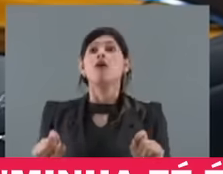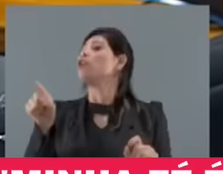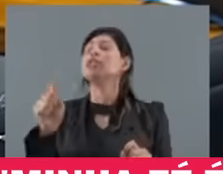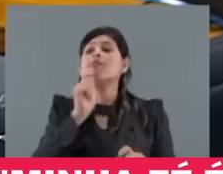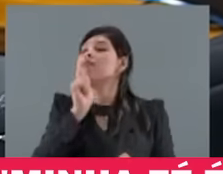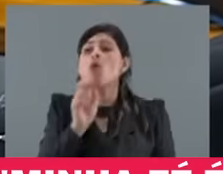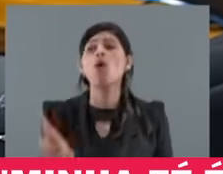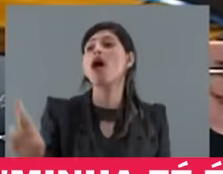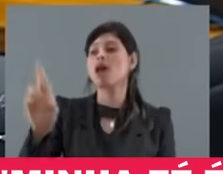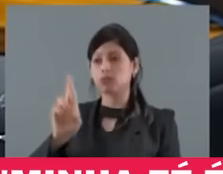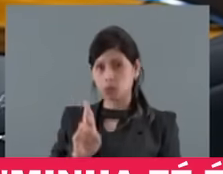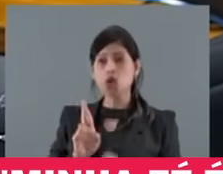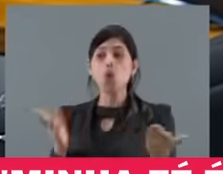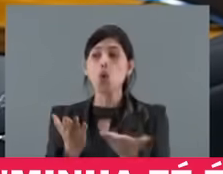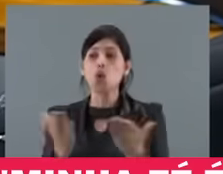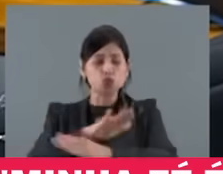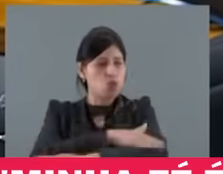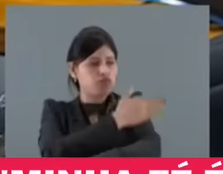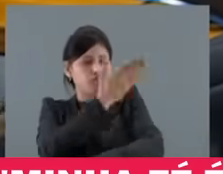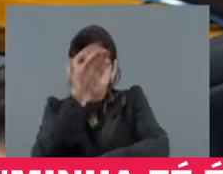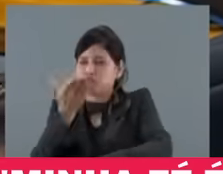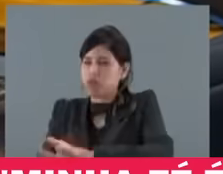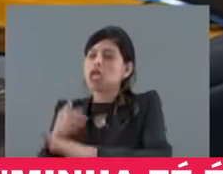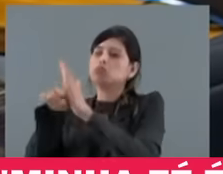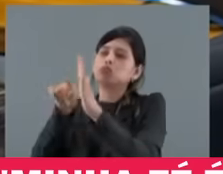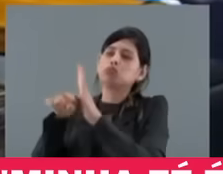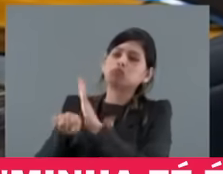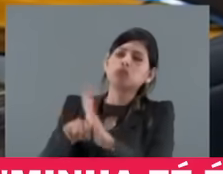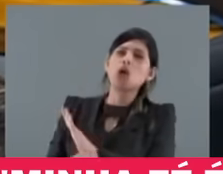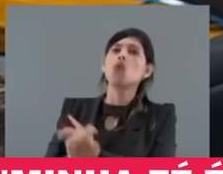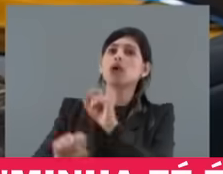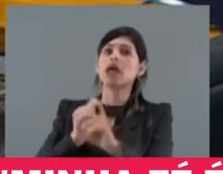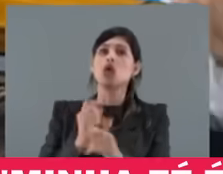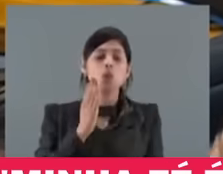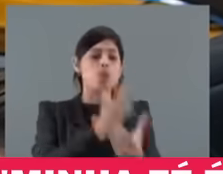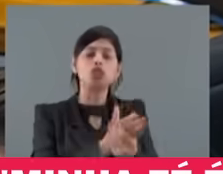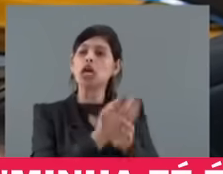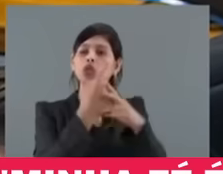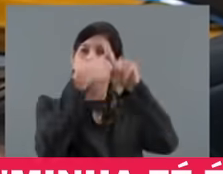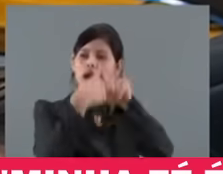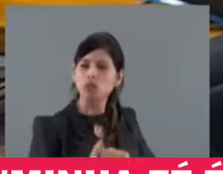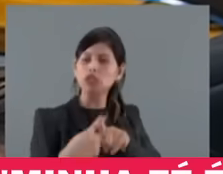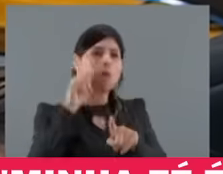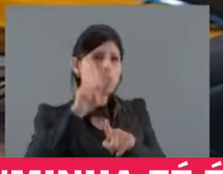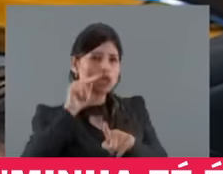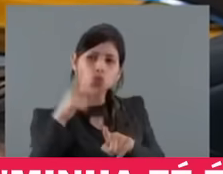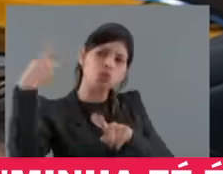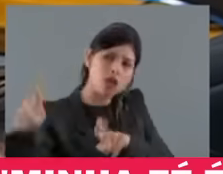aliás, os senadores que lhe perguntaram hoje, durante o dia, sobre eventuais processos com adversários políticos seus lá no